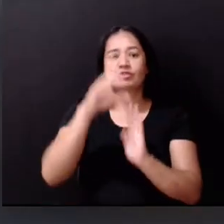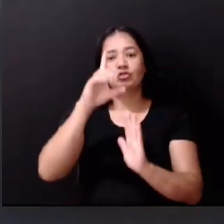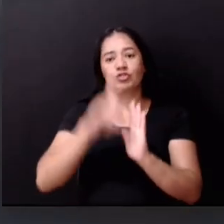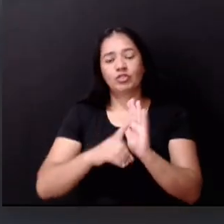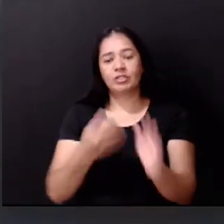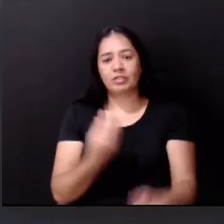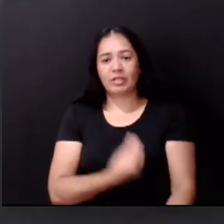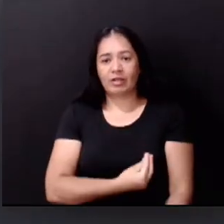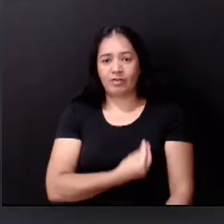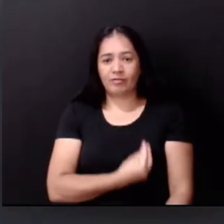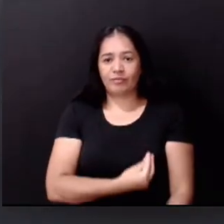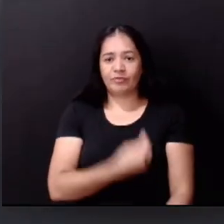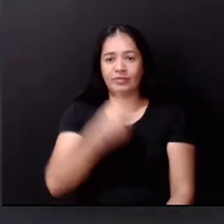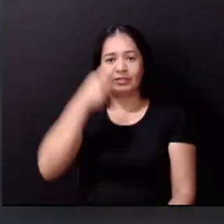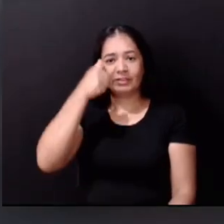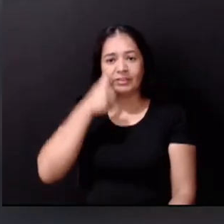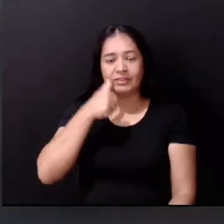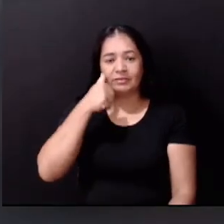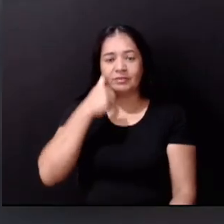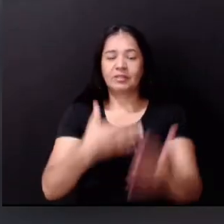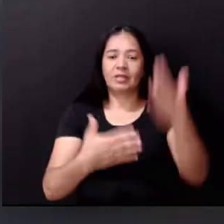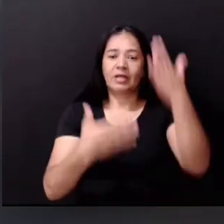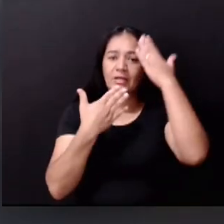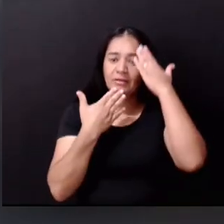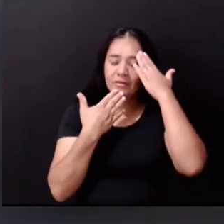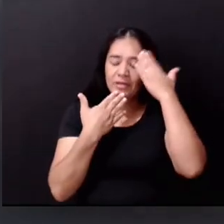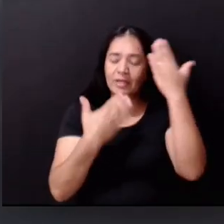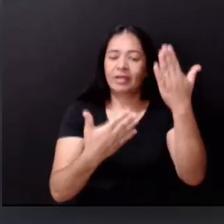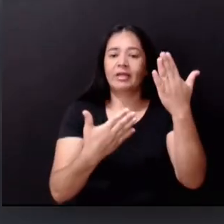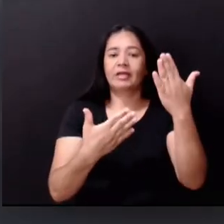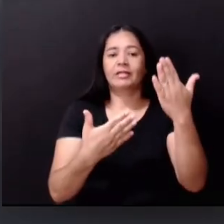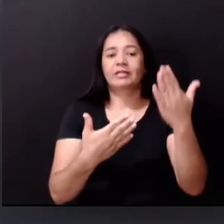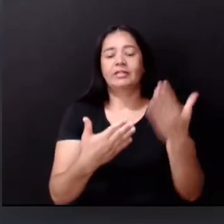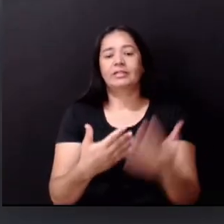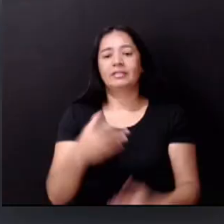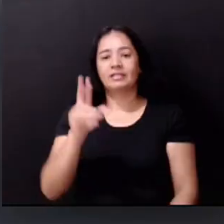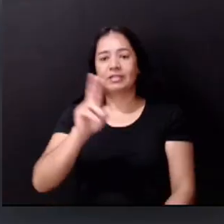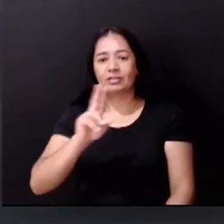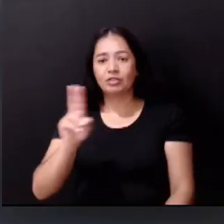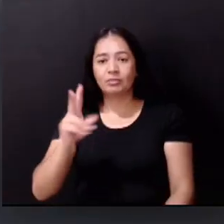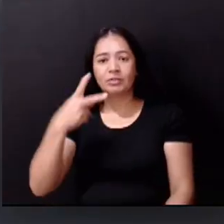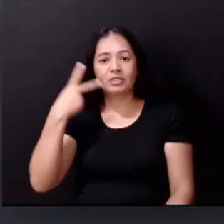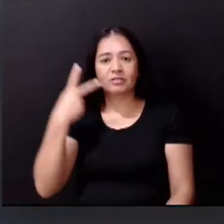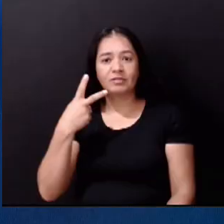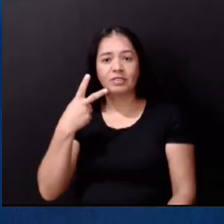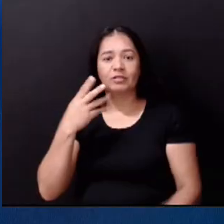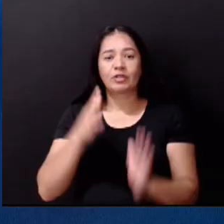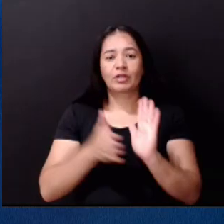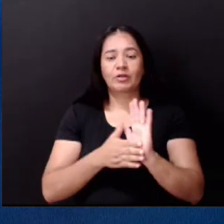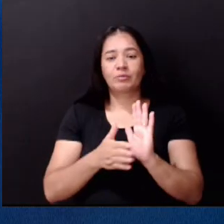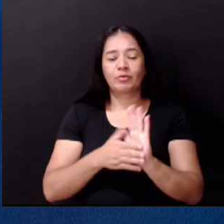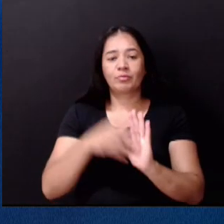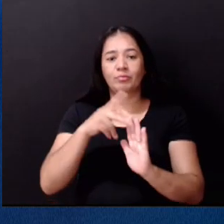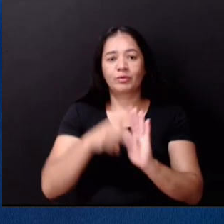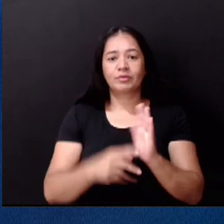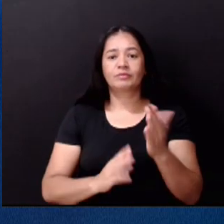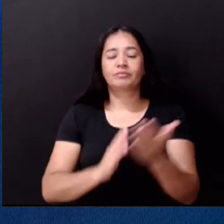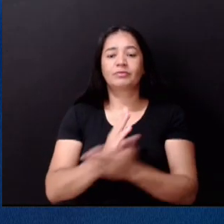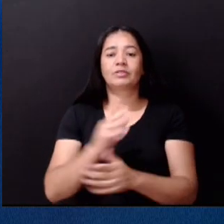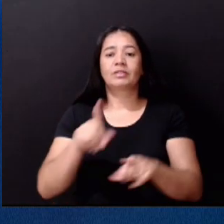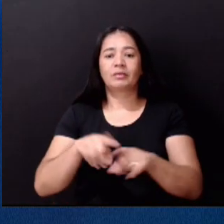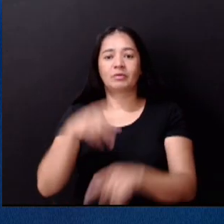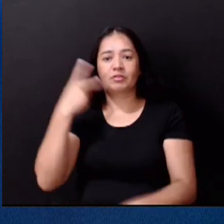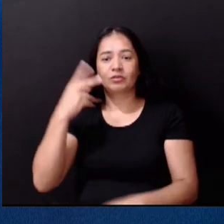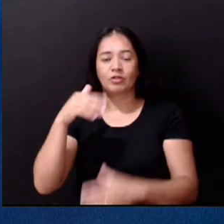quero agradecer, em nome das vereadoras que fizeram a proposição desse projeto, os votos favoráveis dos colegas vereadores. Além desse projeto,